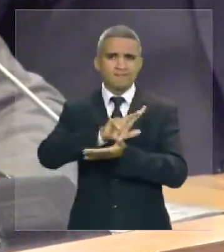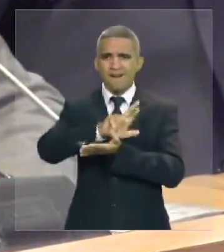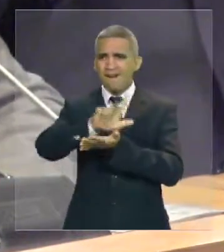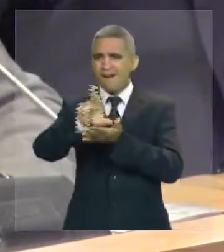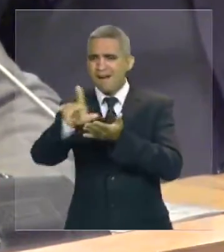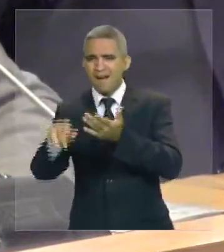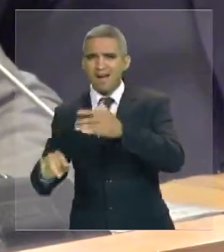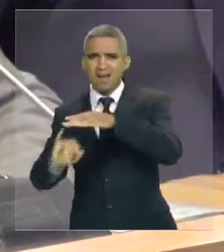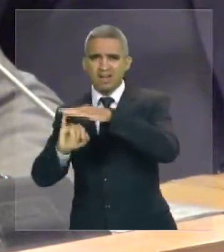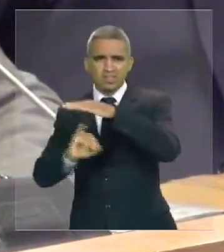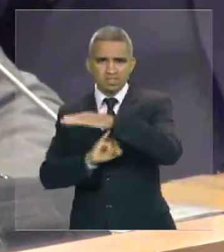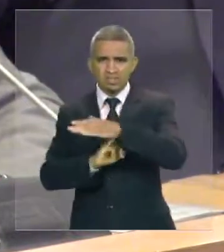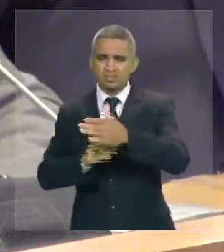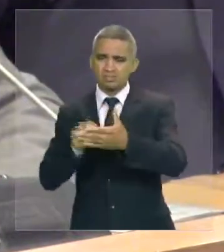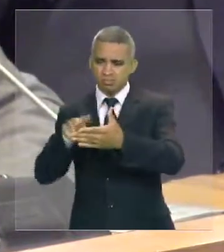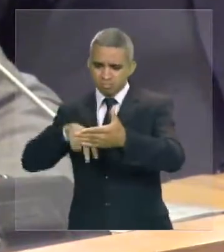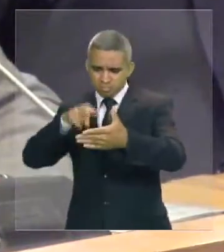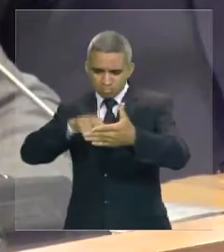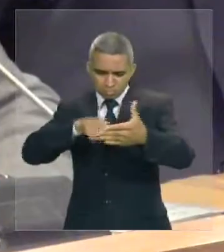audiências públicas.